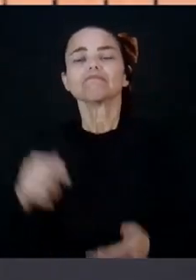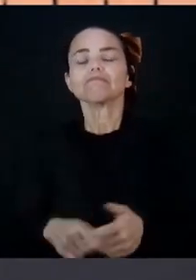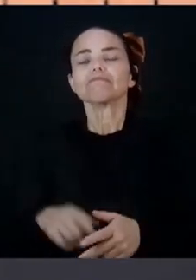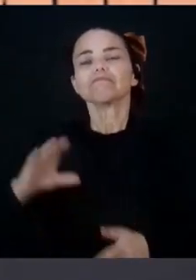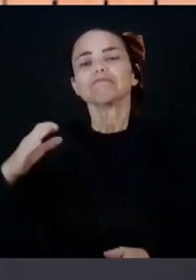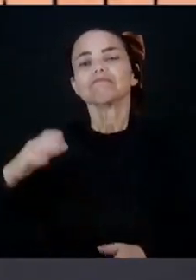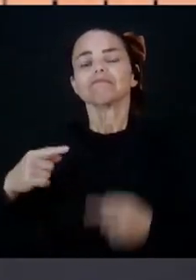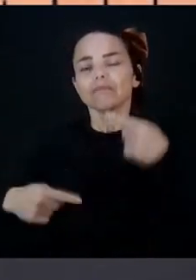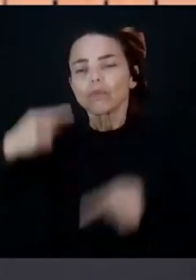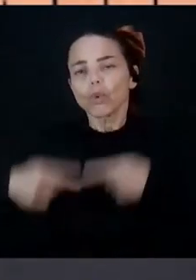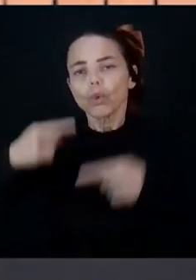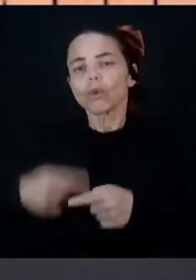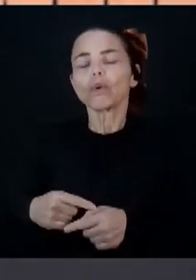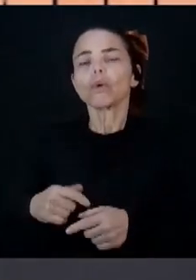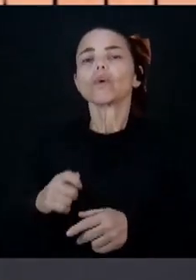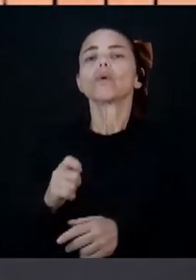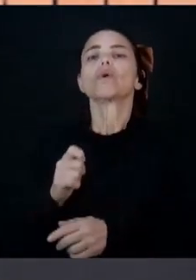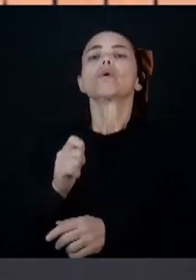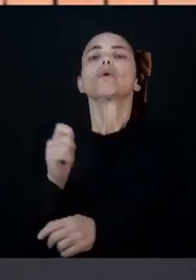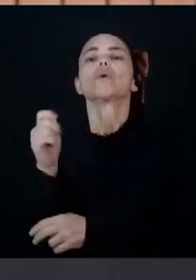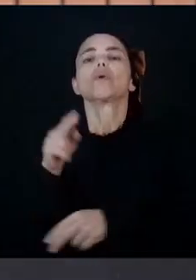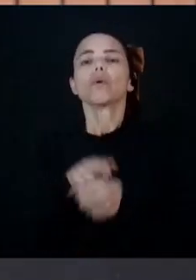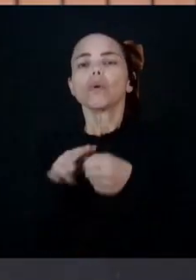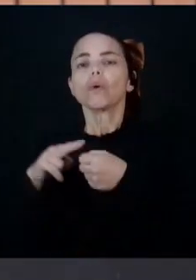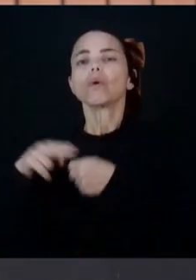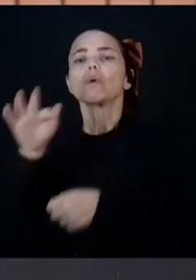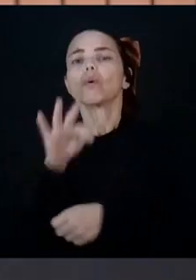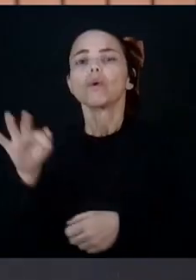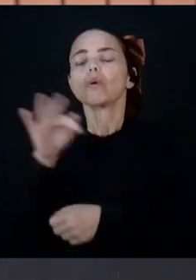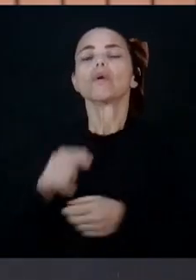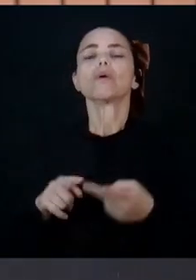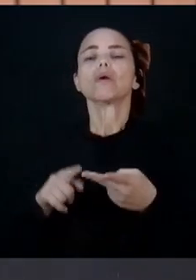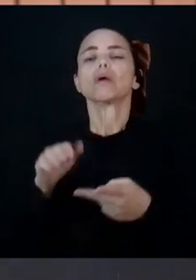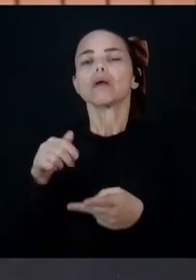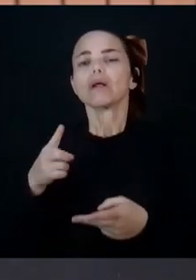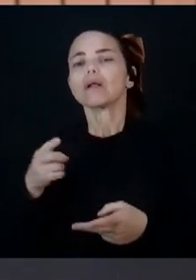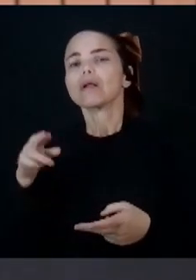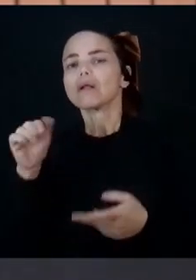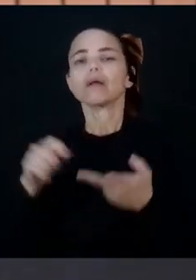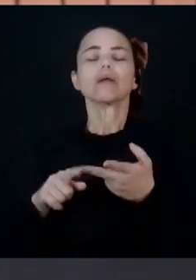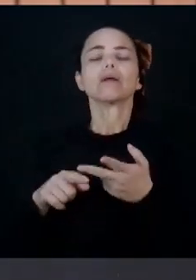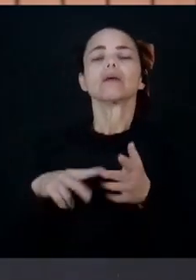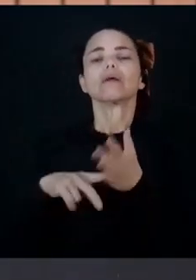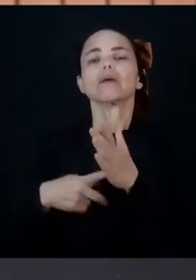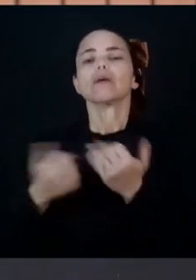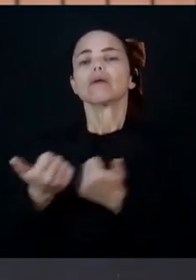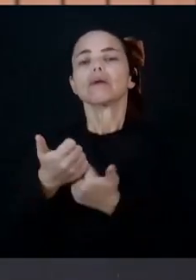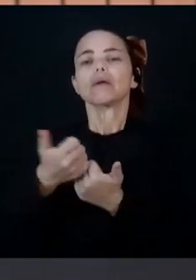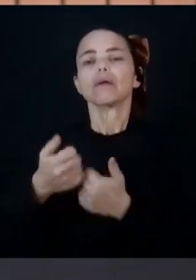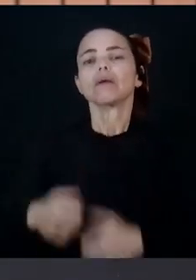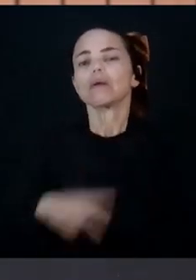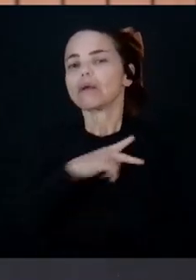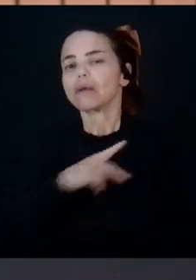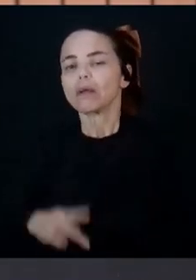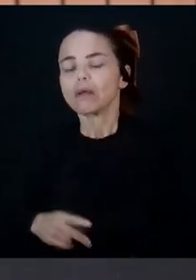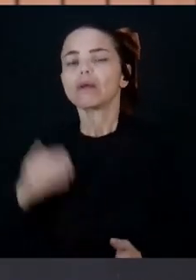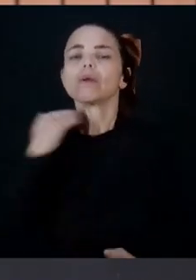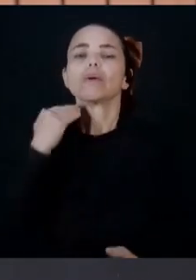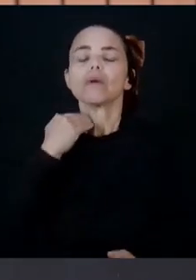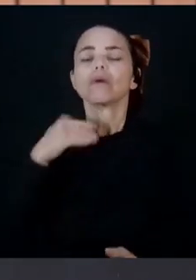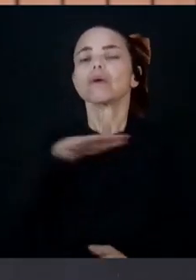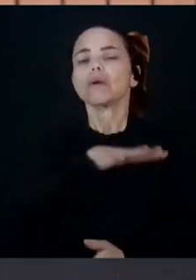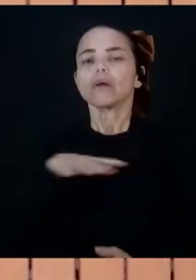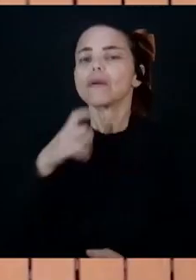Política da Unicamp, Andréia Galvão, a vice-presidente do Sindicato dos Bancários de Campinas e Região, Ana